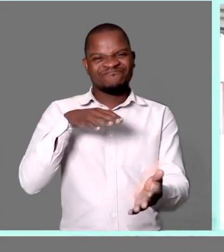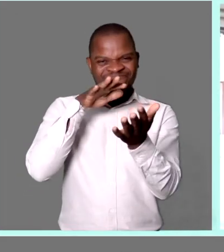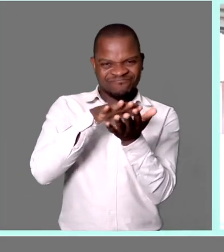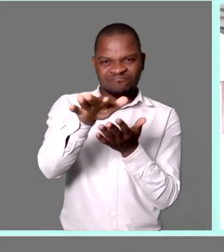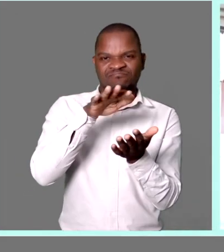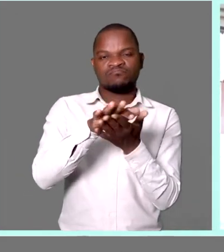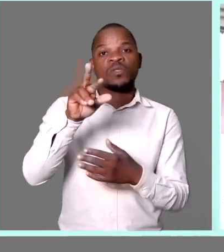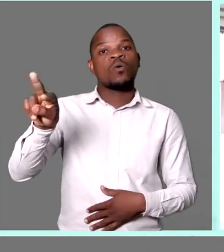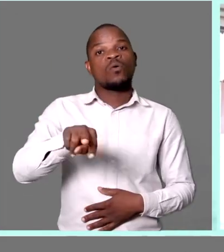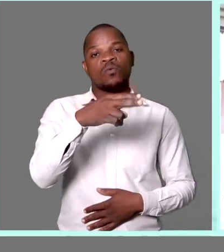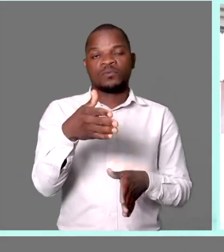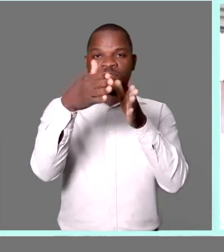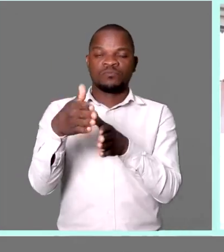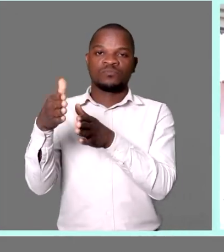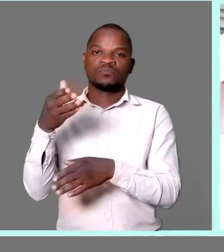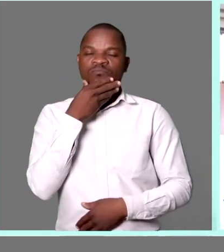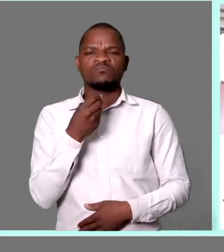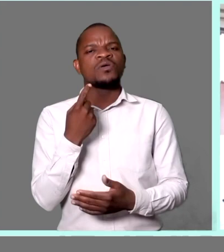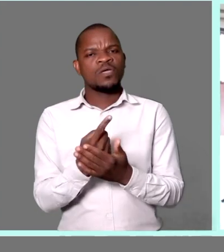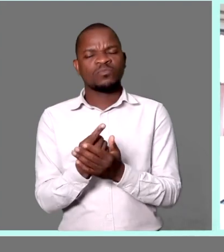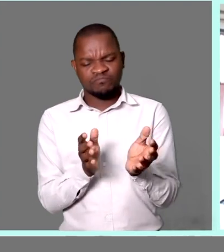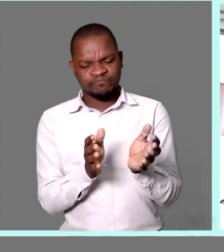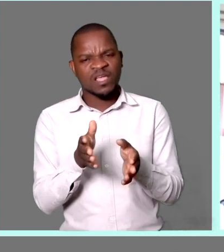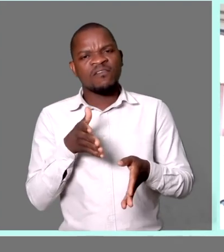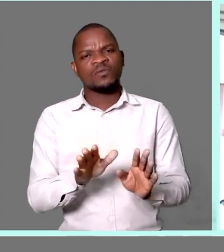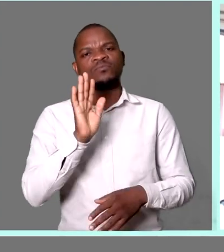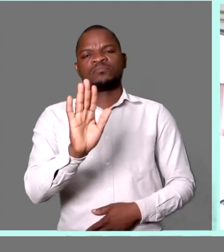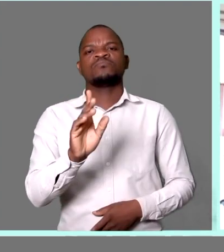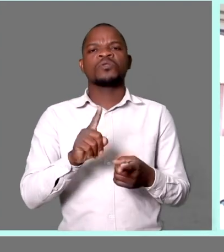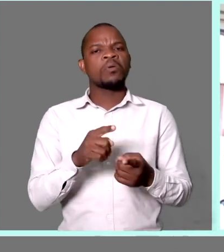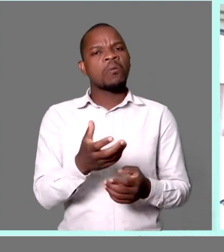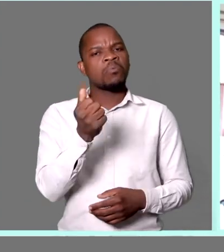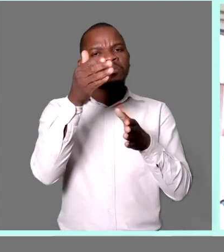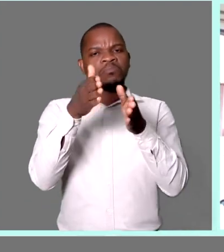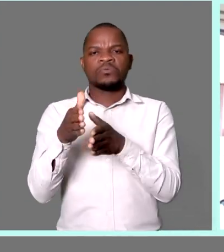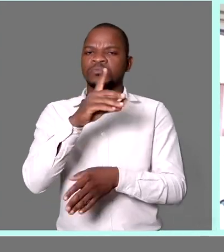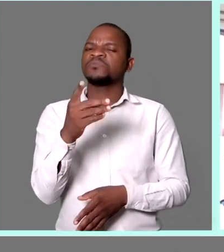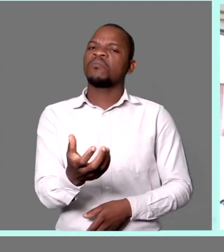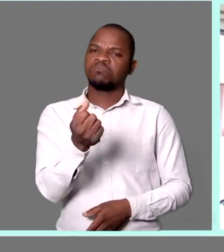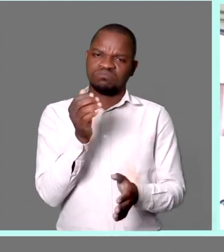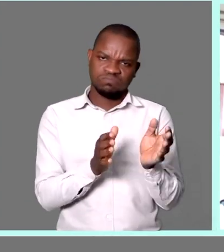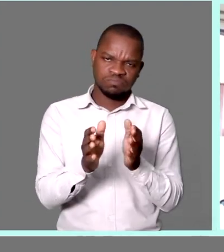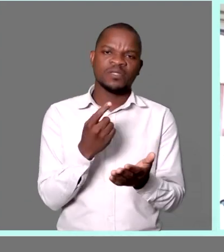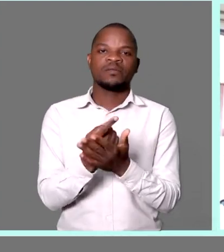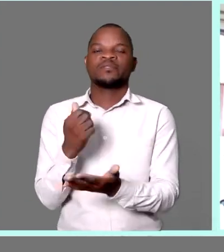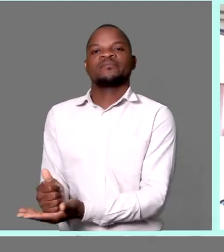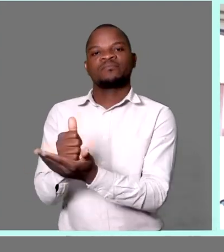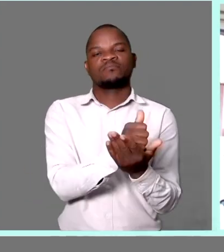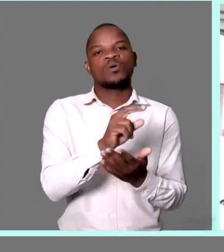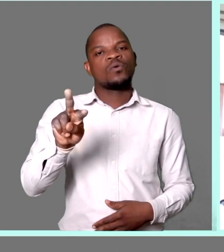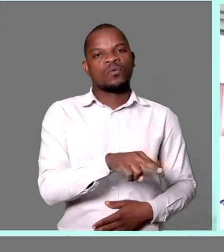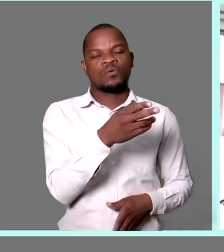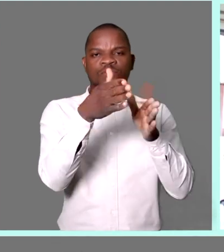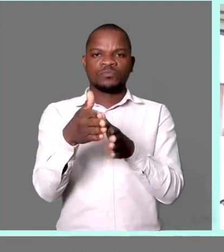Aconselho o seguinte aos outros homens. Pegue os seus filhos, mesmo que sejam crianças